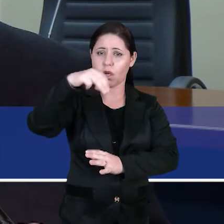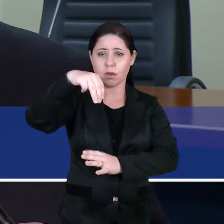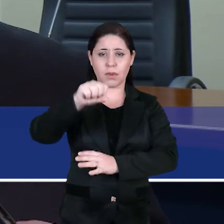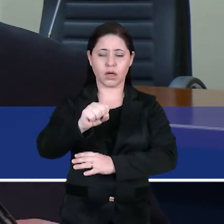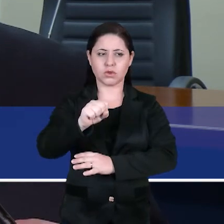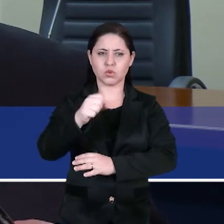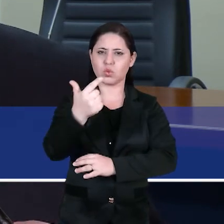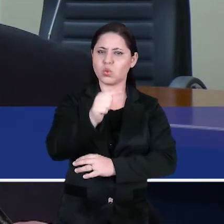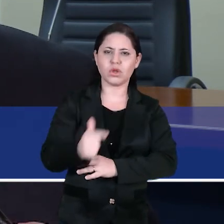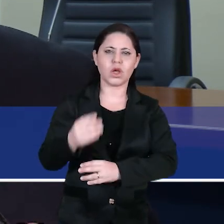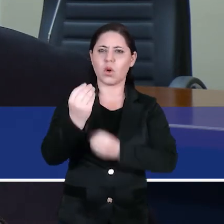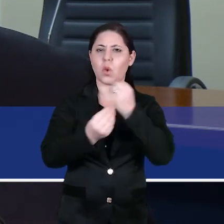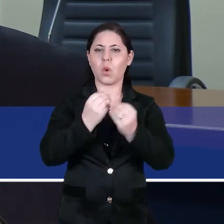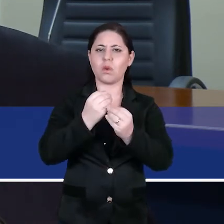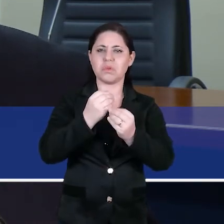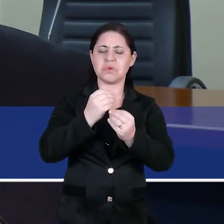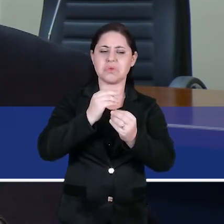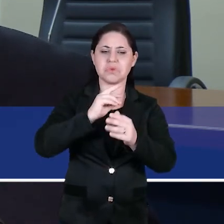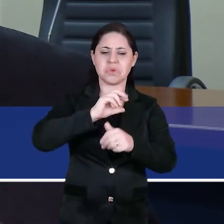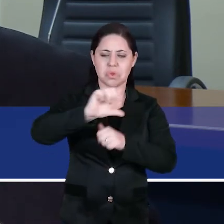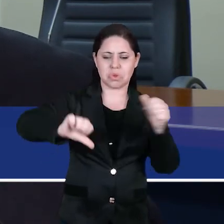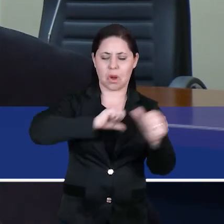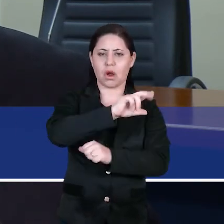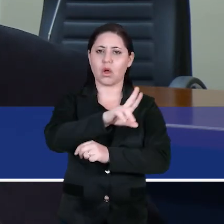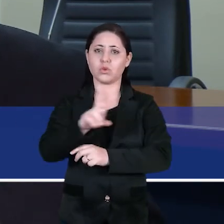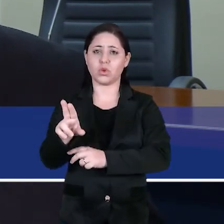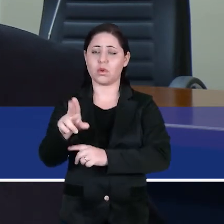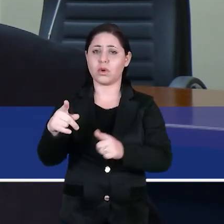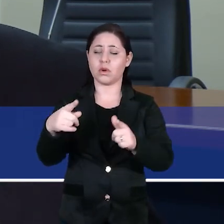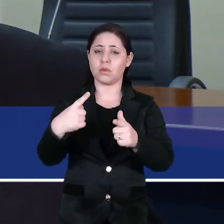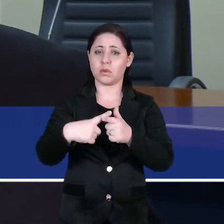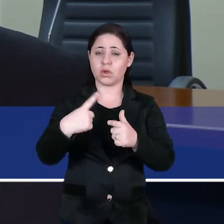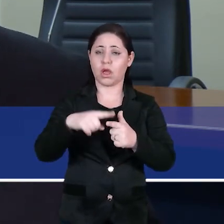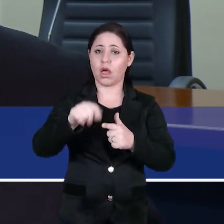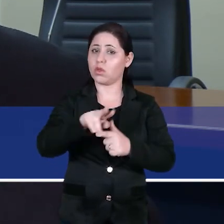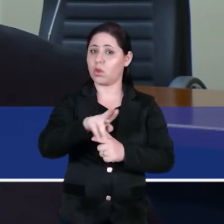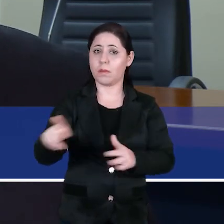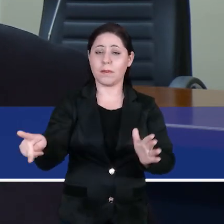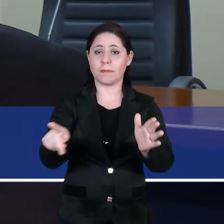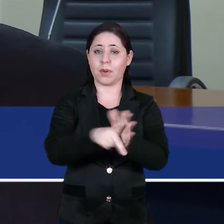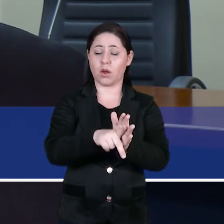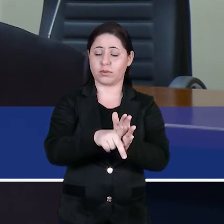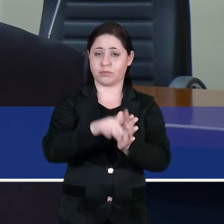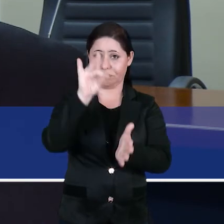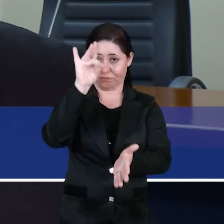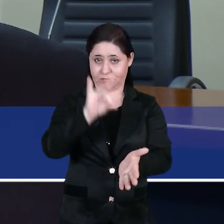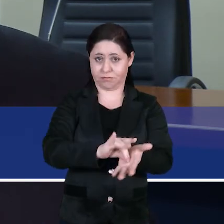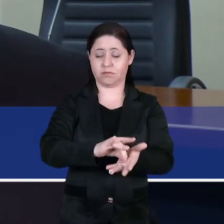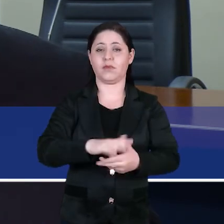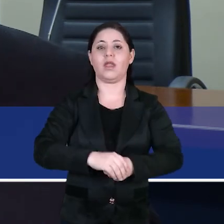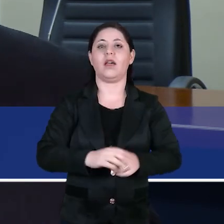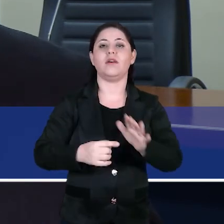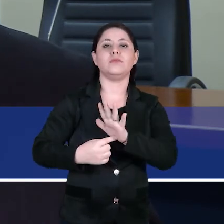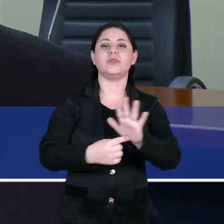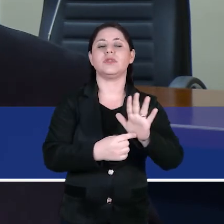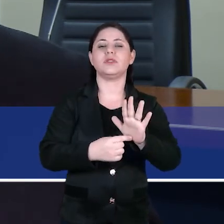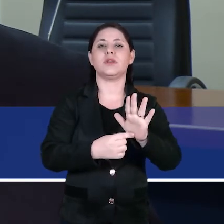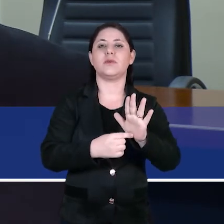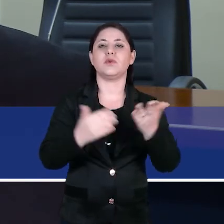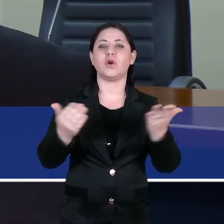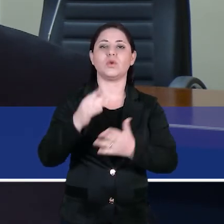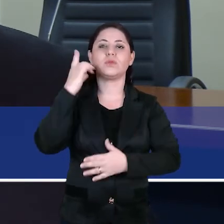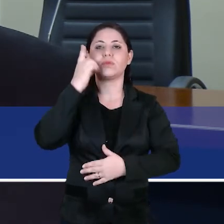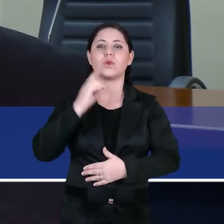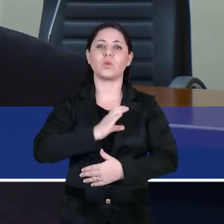Organização Mundial da Saúde, não tem como você tirar isso, descaracterizar isso, porque é uma nomenclatura oficial, né? Então nós apresentamos